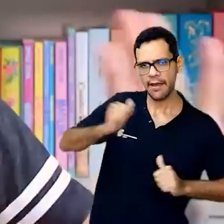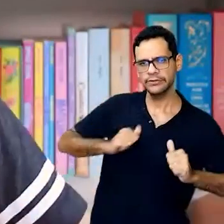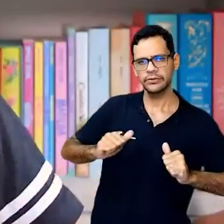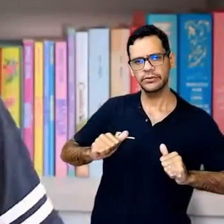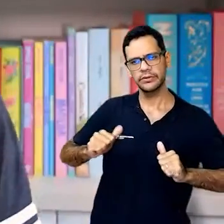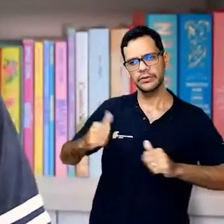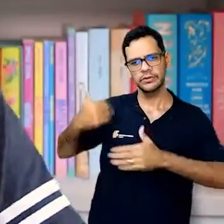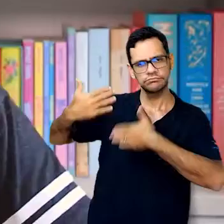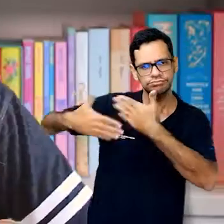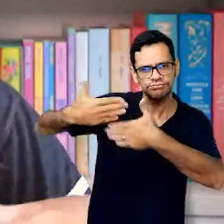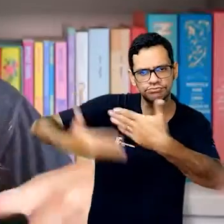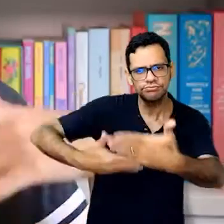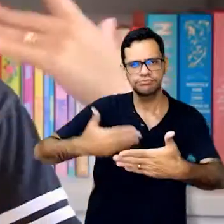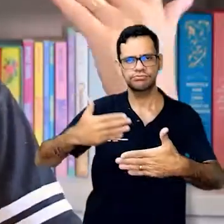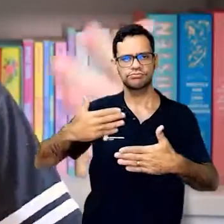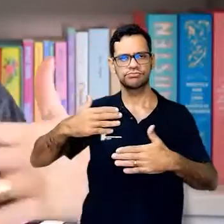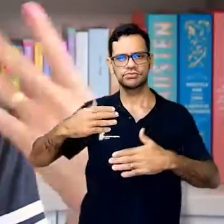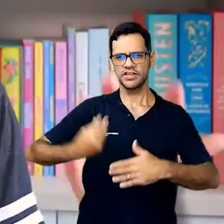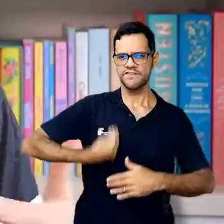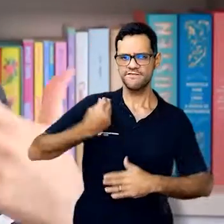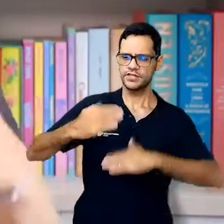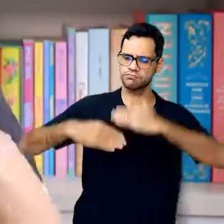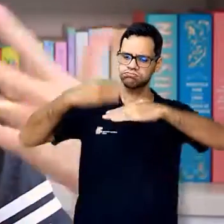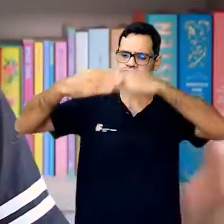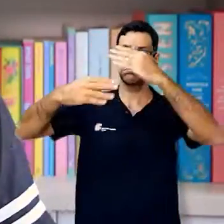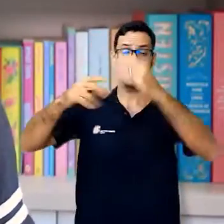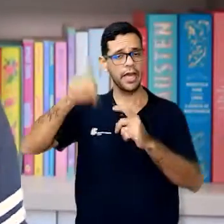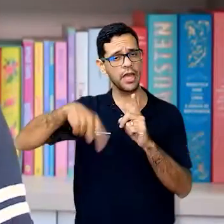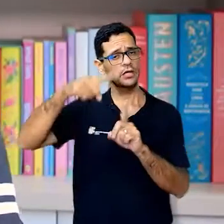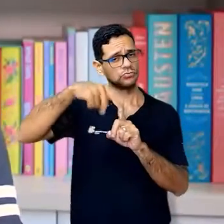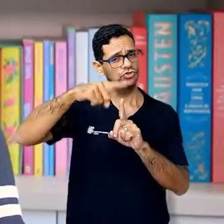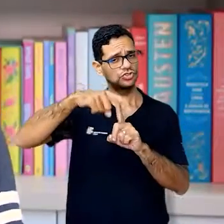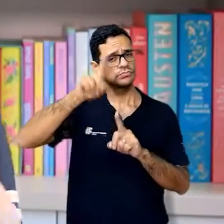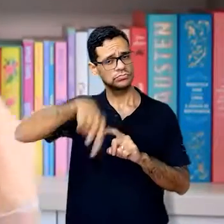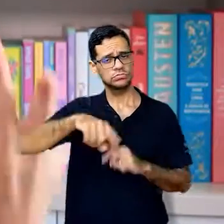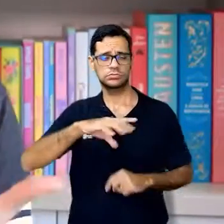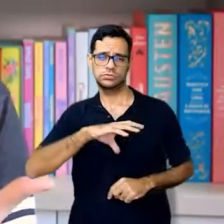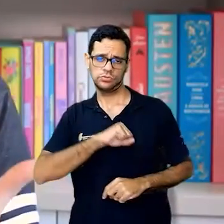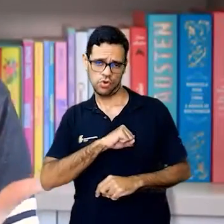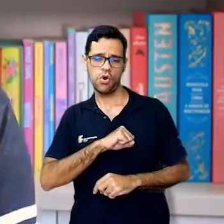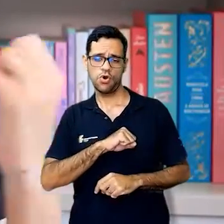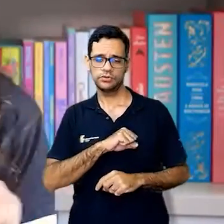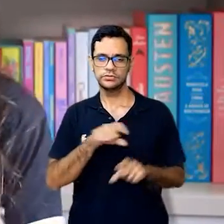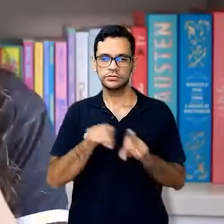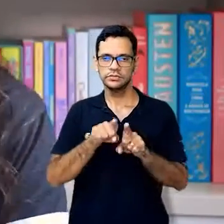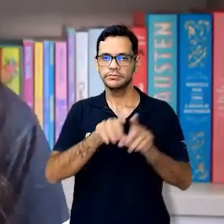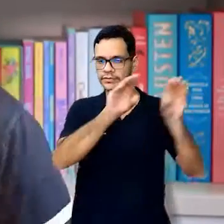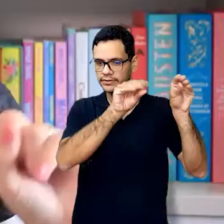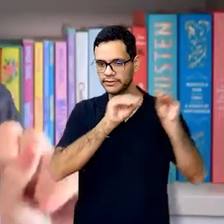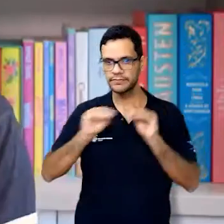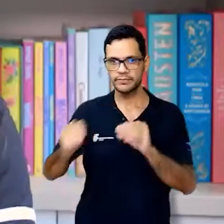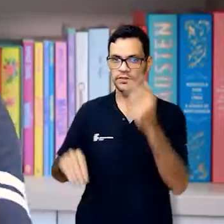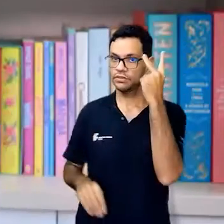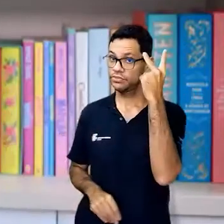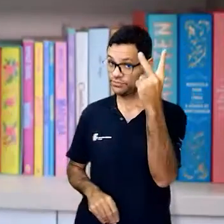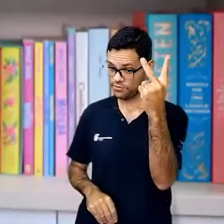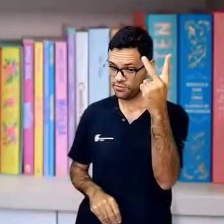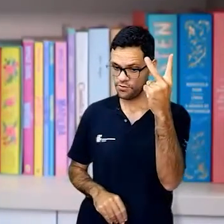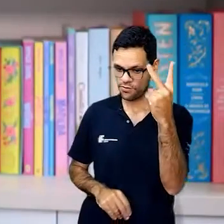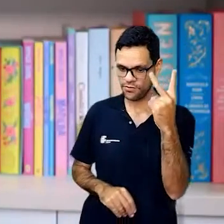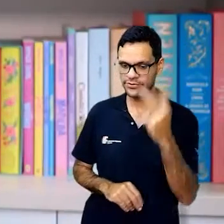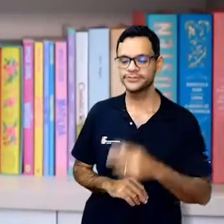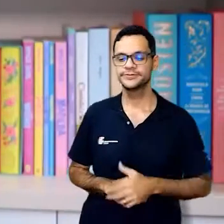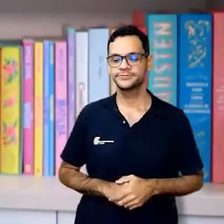da personagem, sabe? O crescimento dela, desenvolvimento ao longo da vida. Então, é um tipo de livro que eu gosto muito. E eu também roubei,